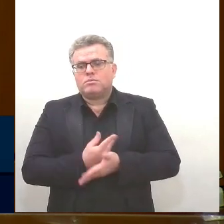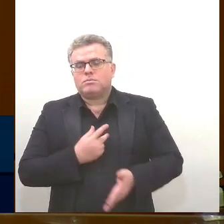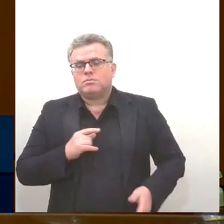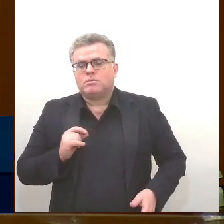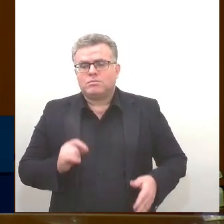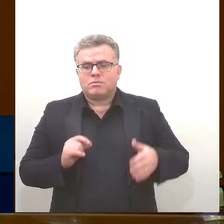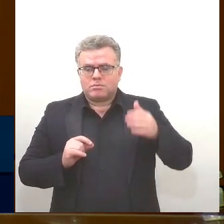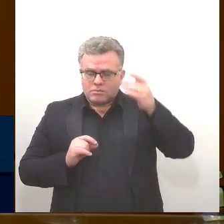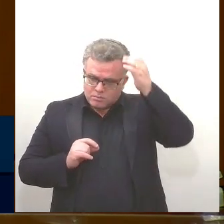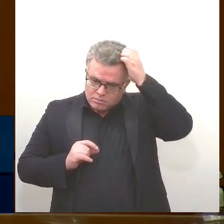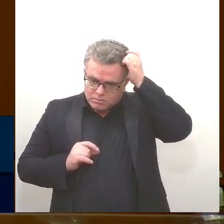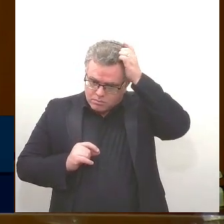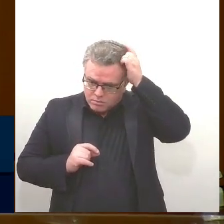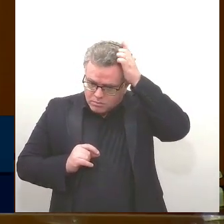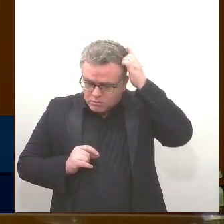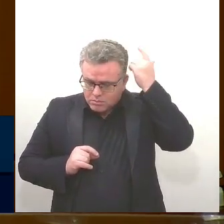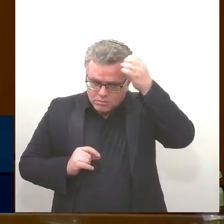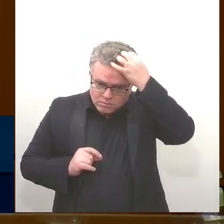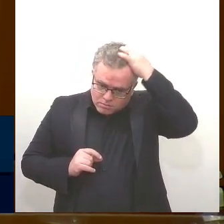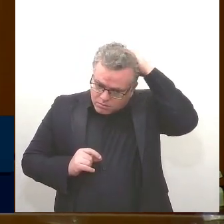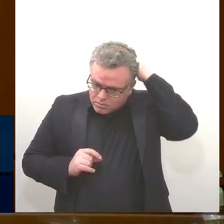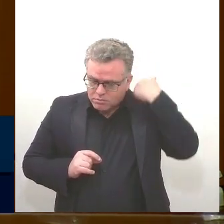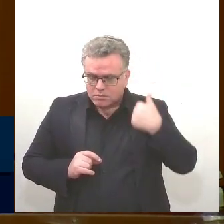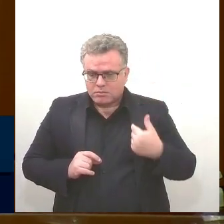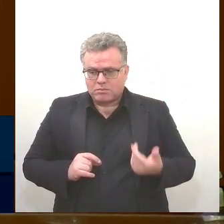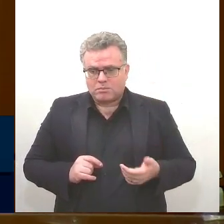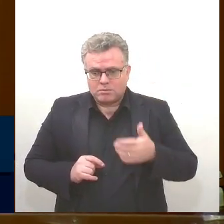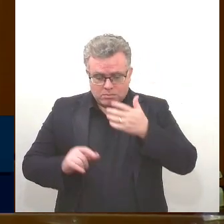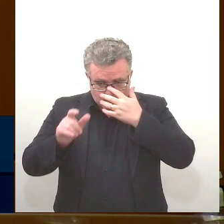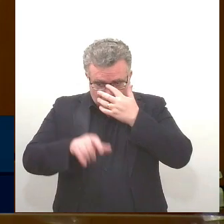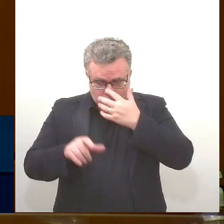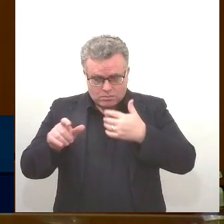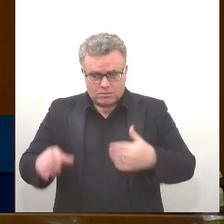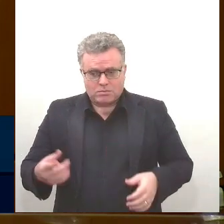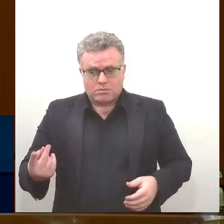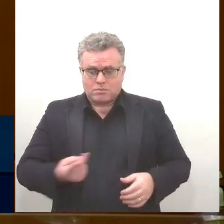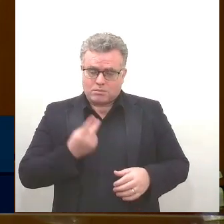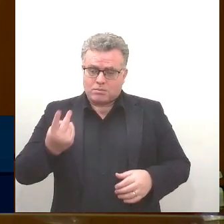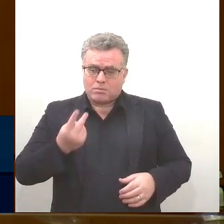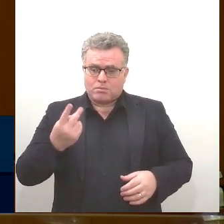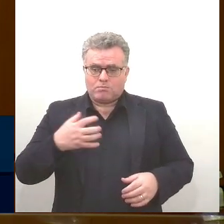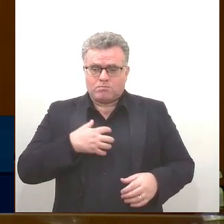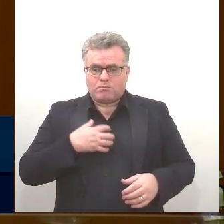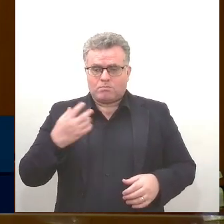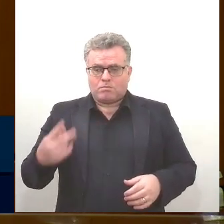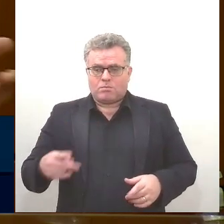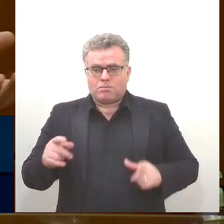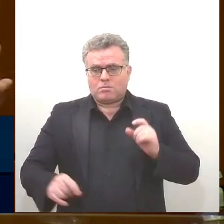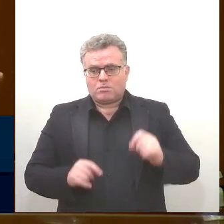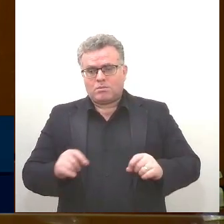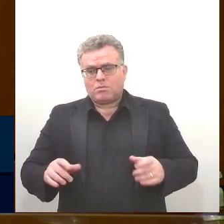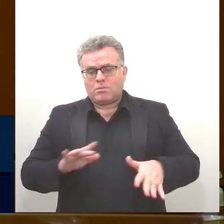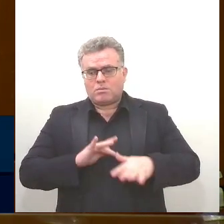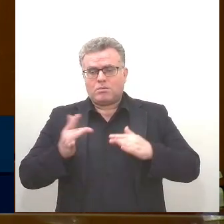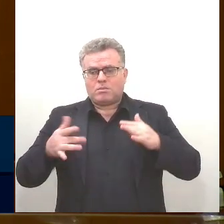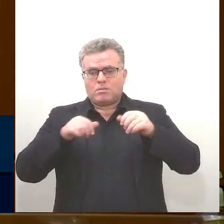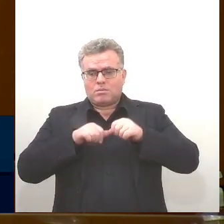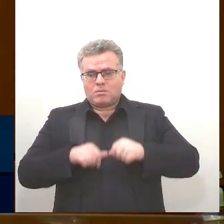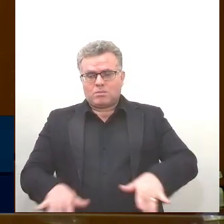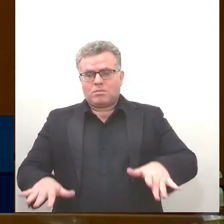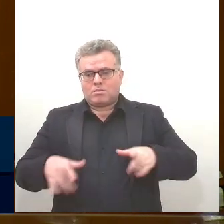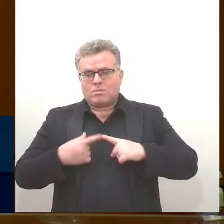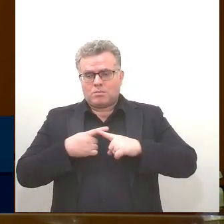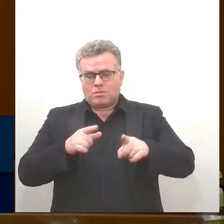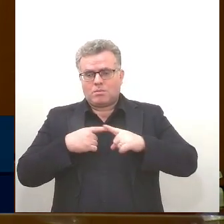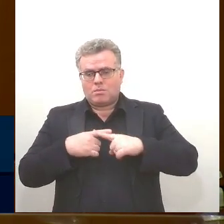pessoas que tem caráter que tem valor ela foi as redes sociais reclamar da falta de